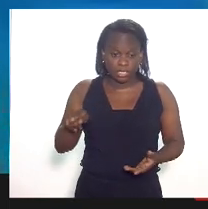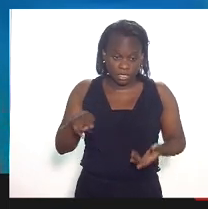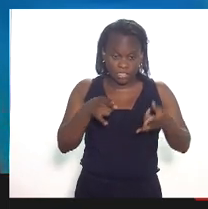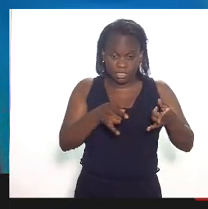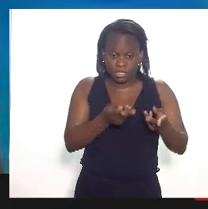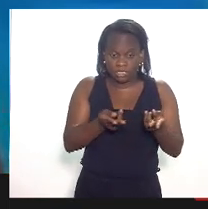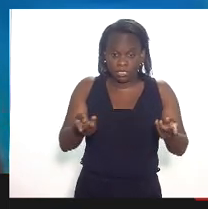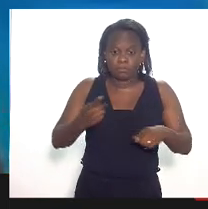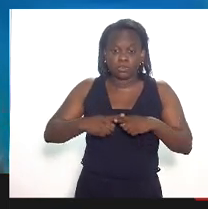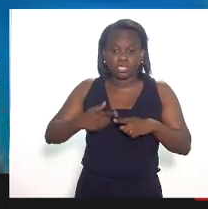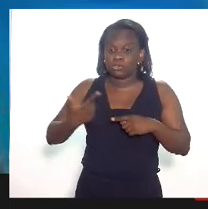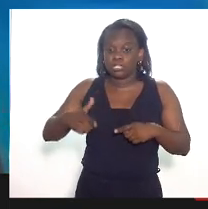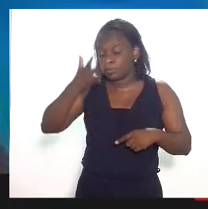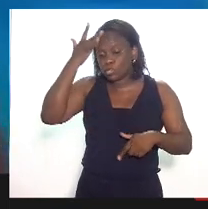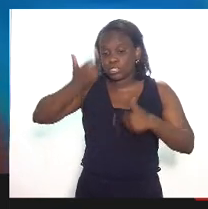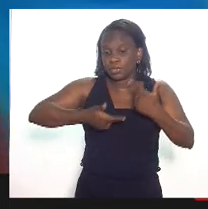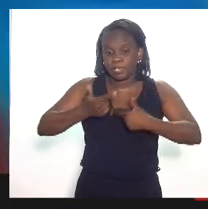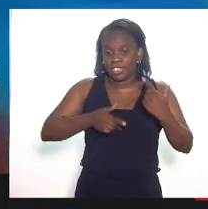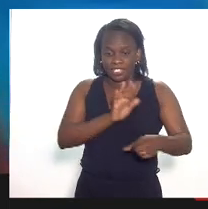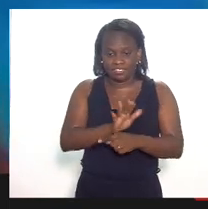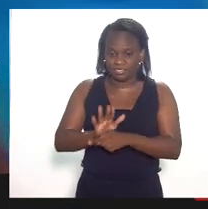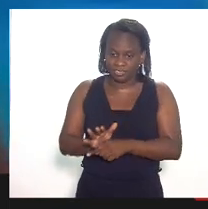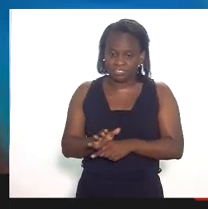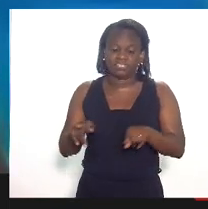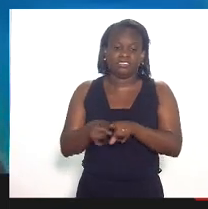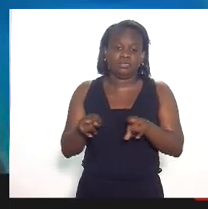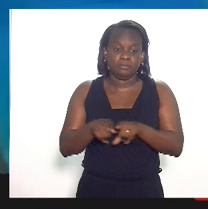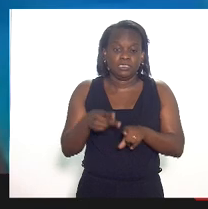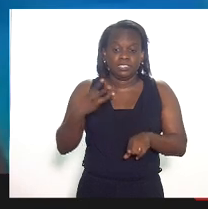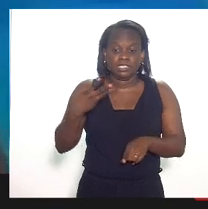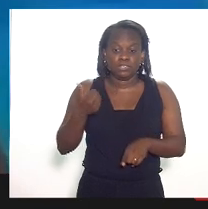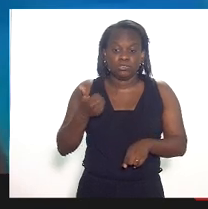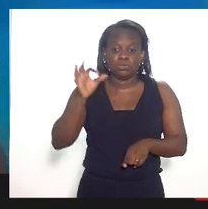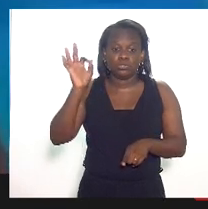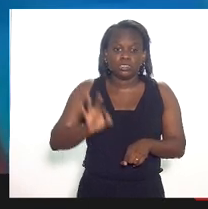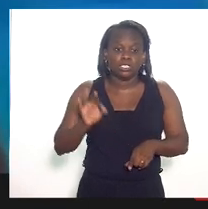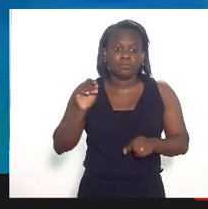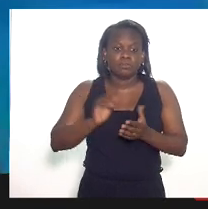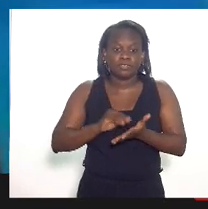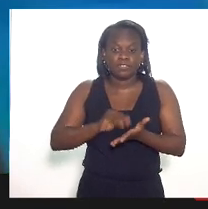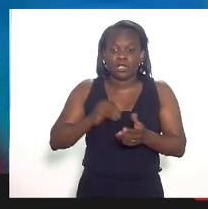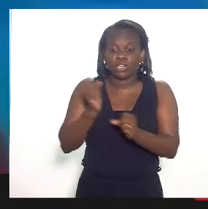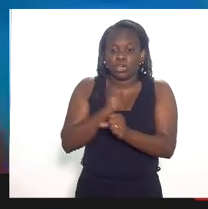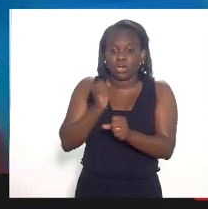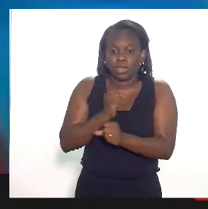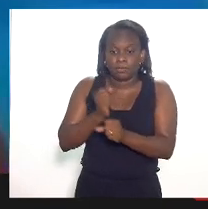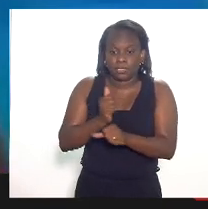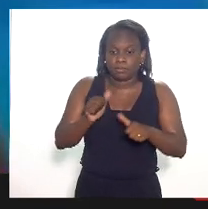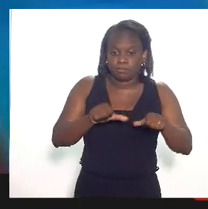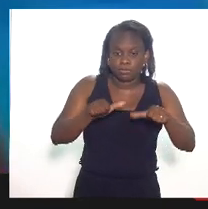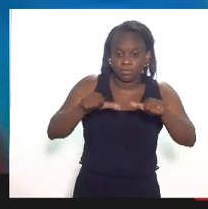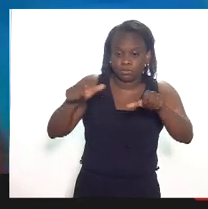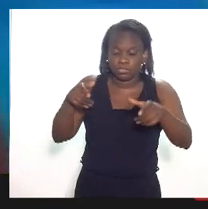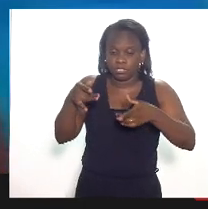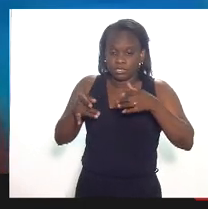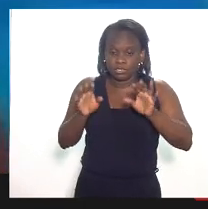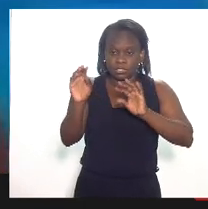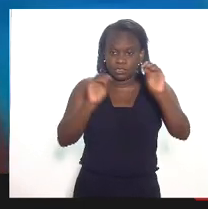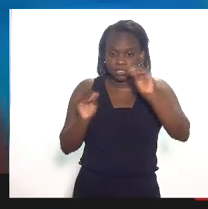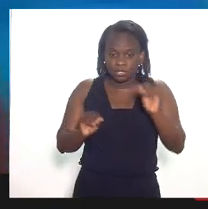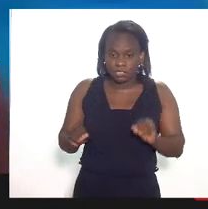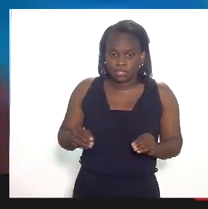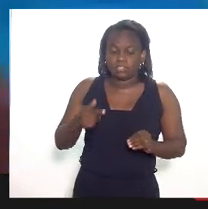por falta de pessoal e 31% por falta de obras de recuperação de instalações dessas